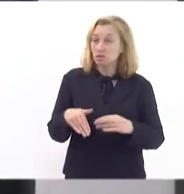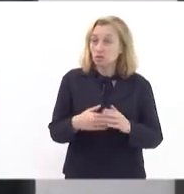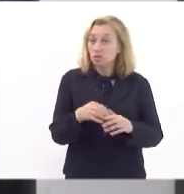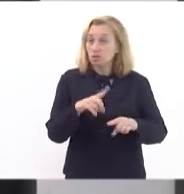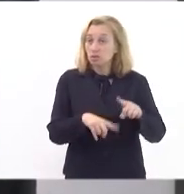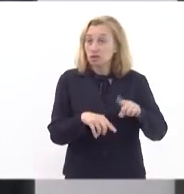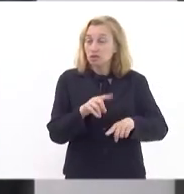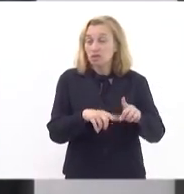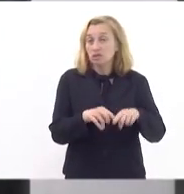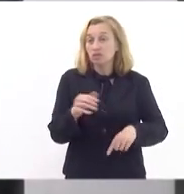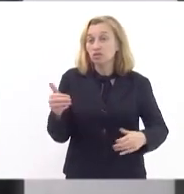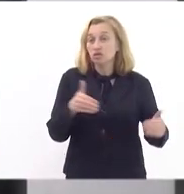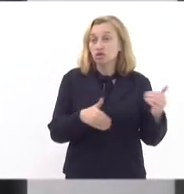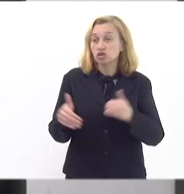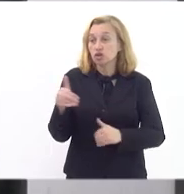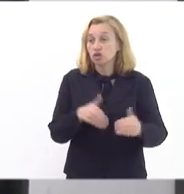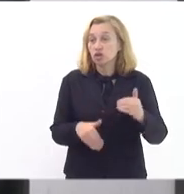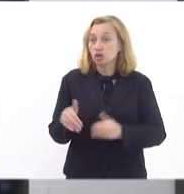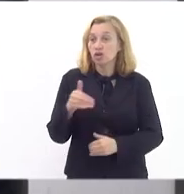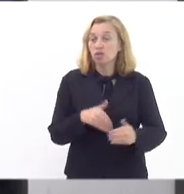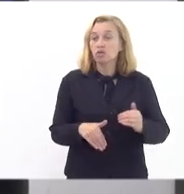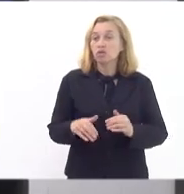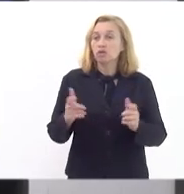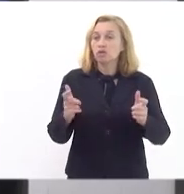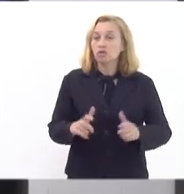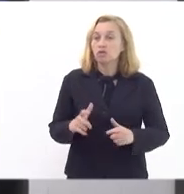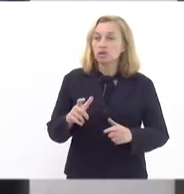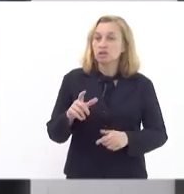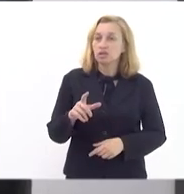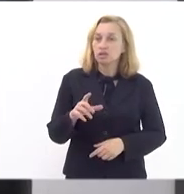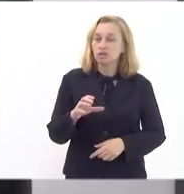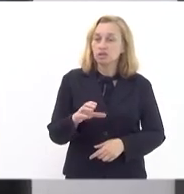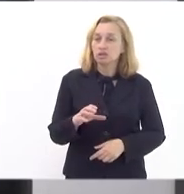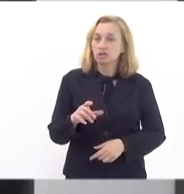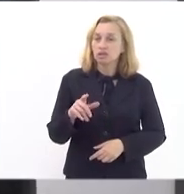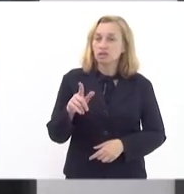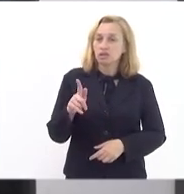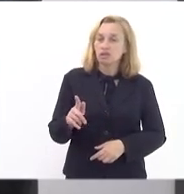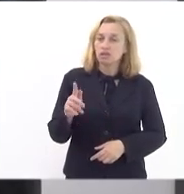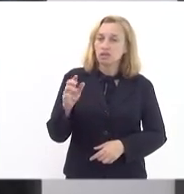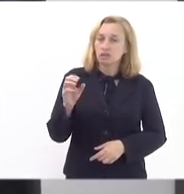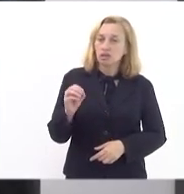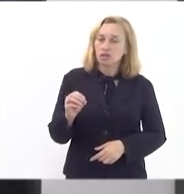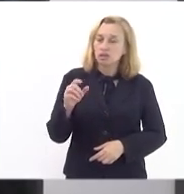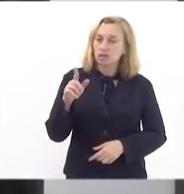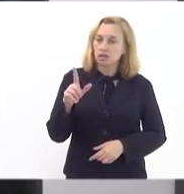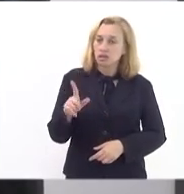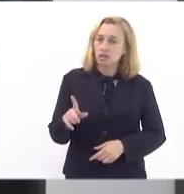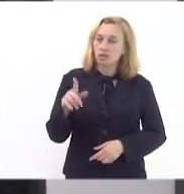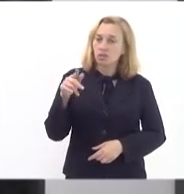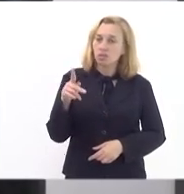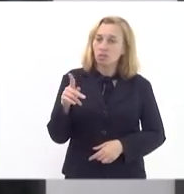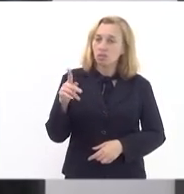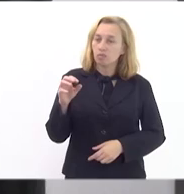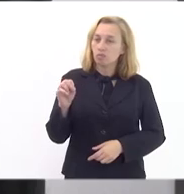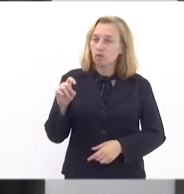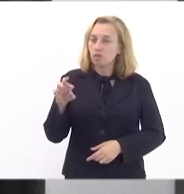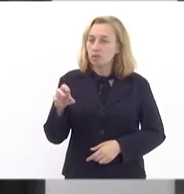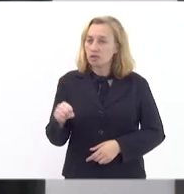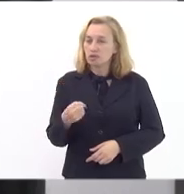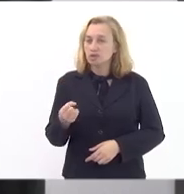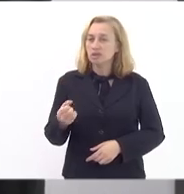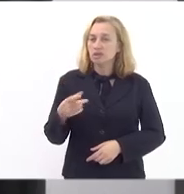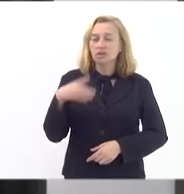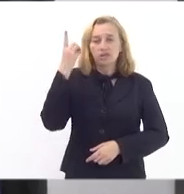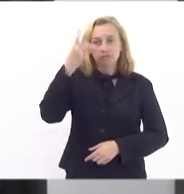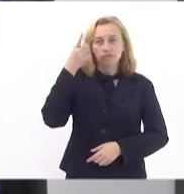que chega hoje desses galpões que a deputada Lucinha fermentação